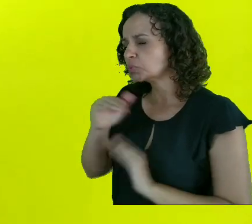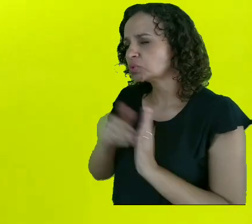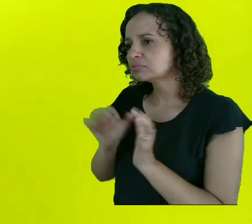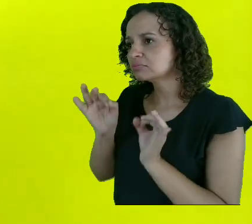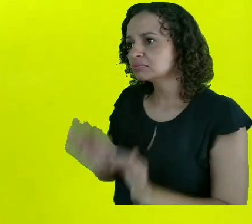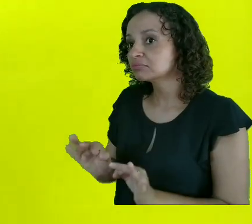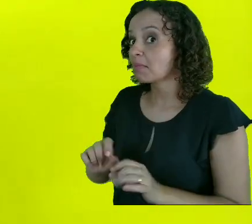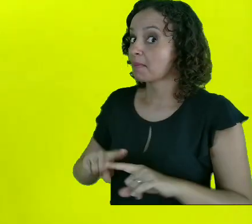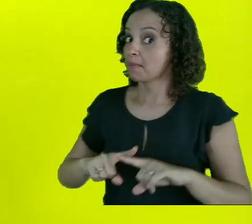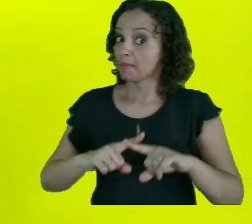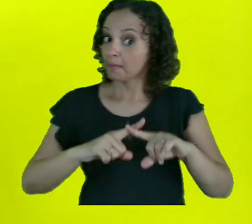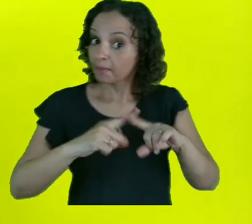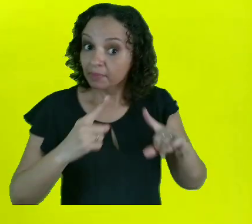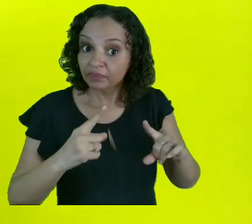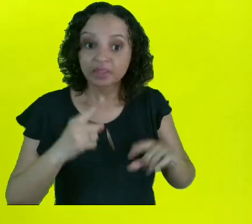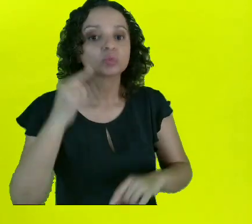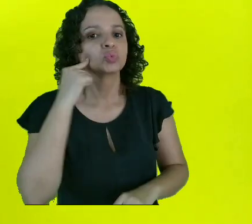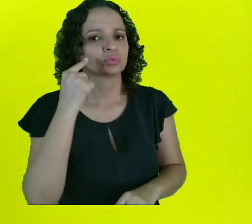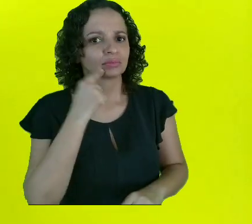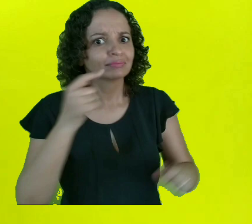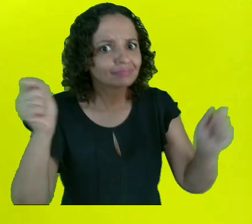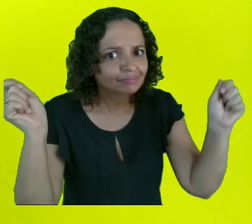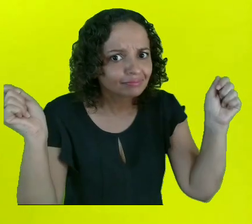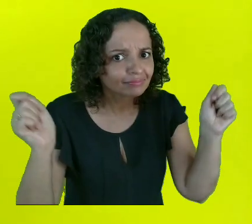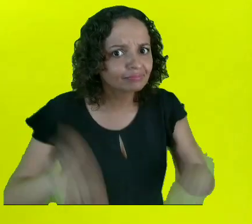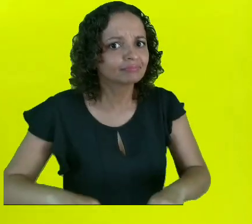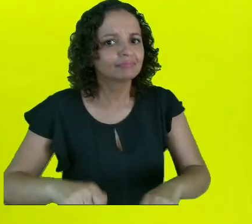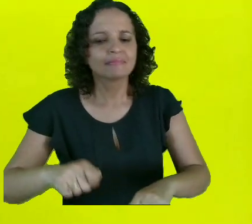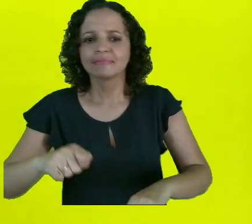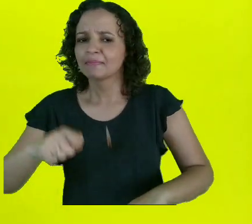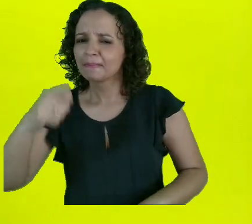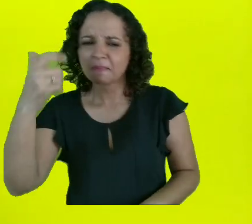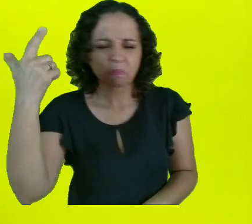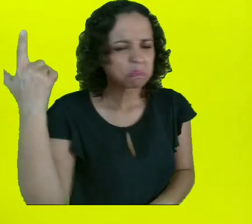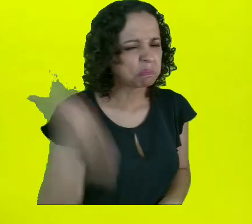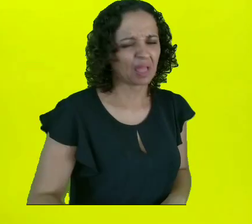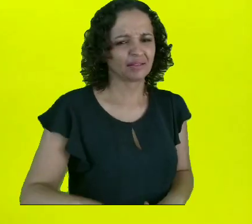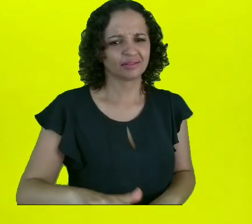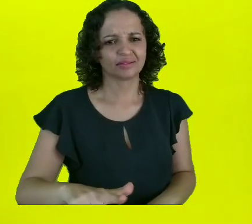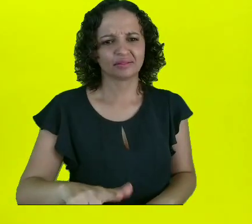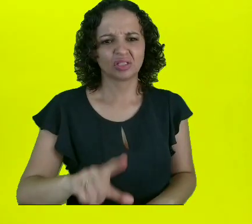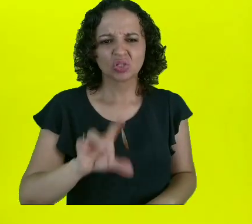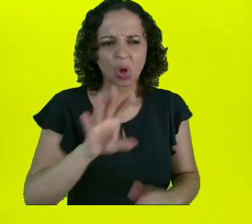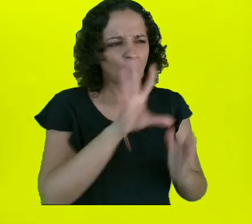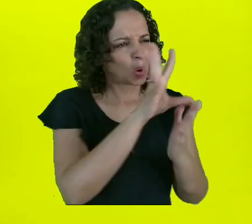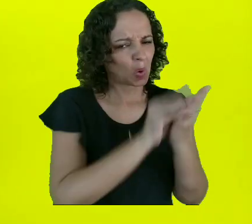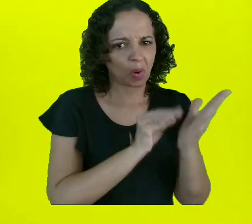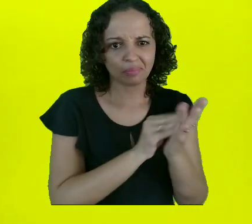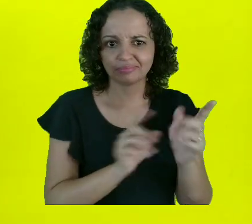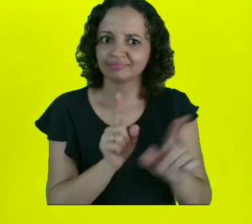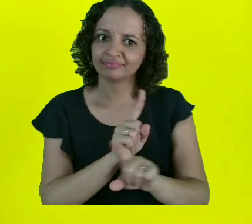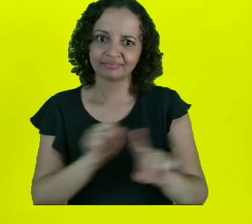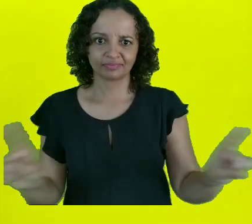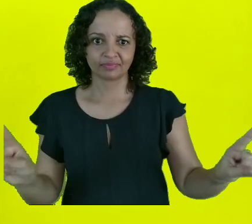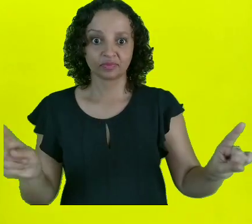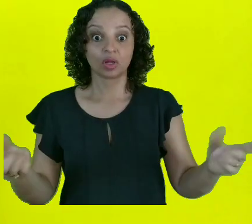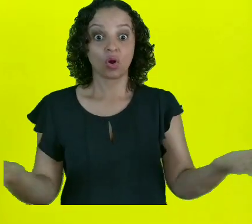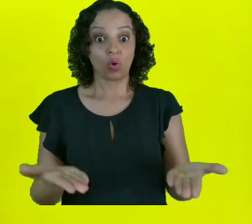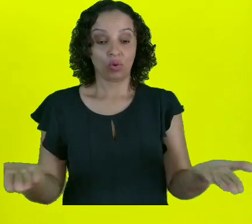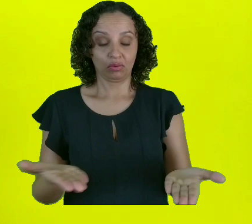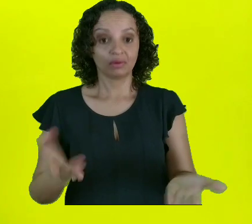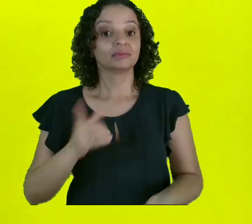capaz de muito mais do que fazer uma simples cópia. Hoje, nós temos um recurso a